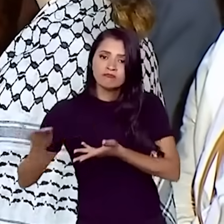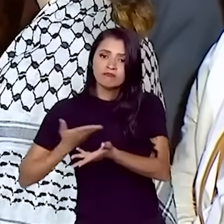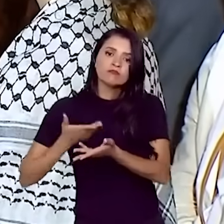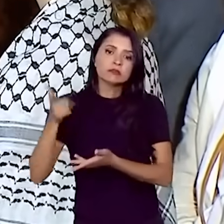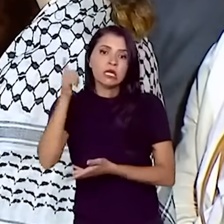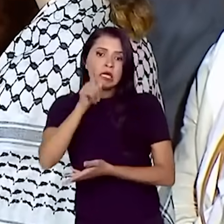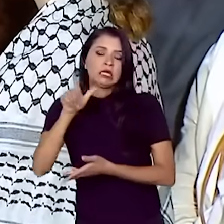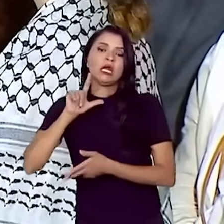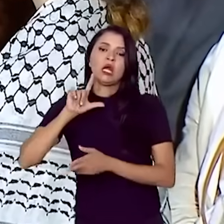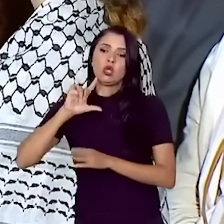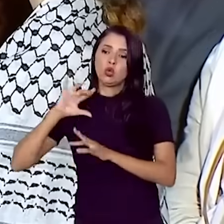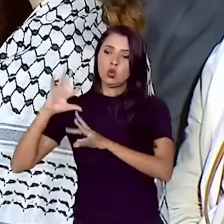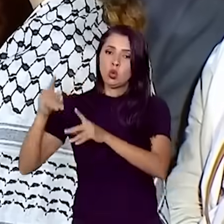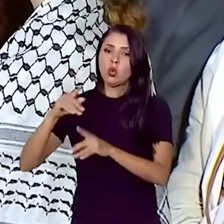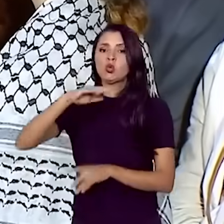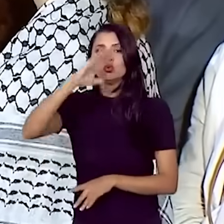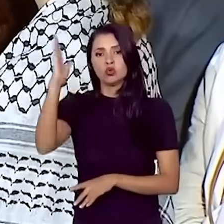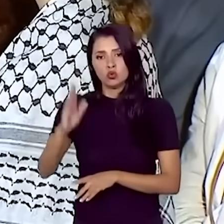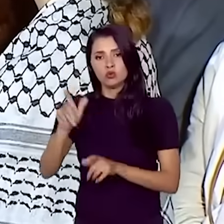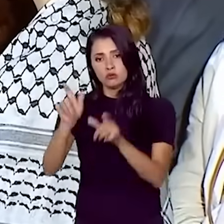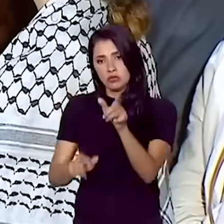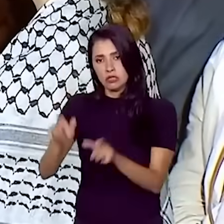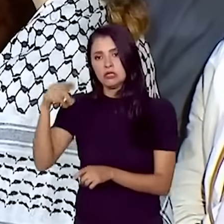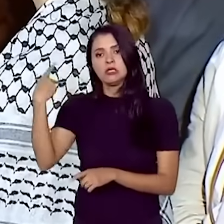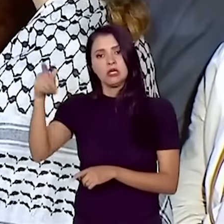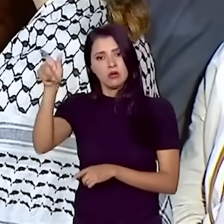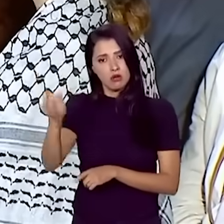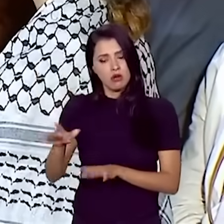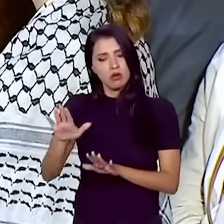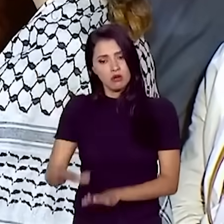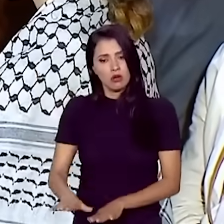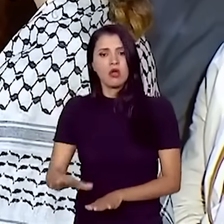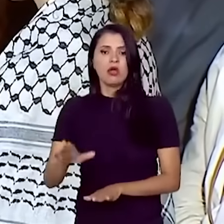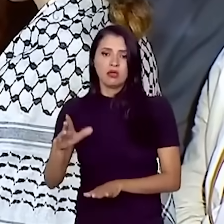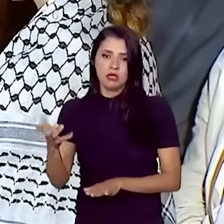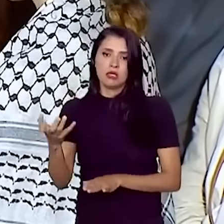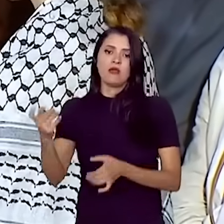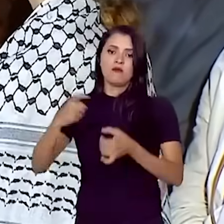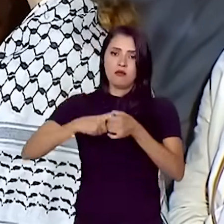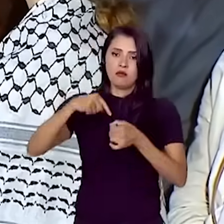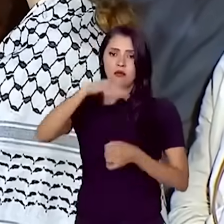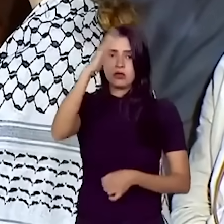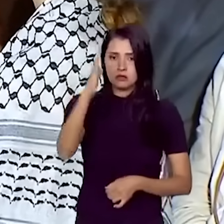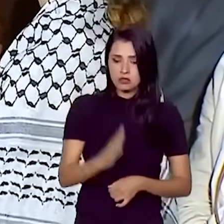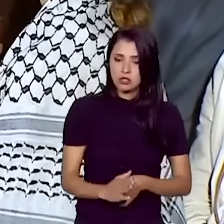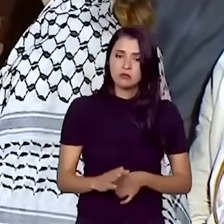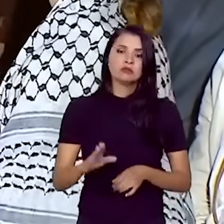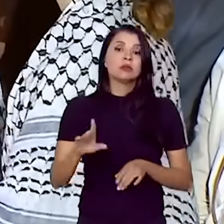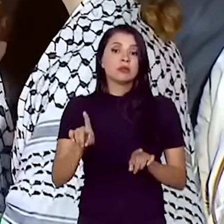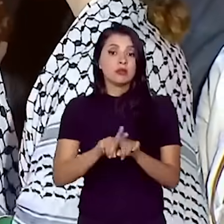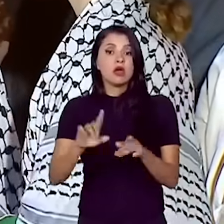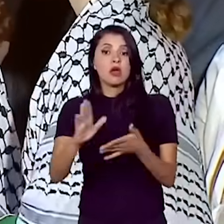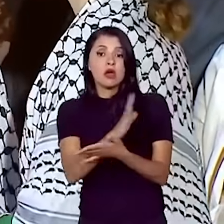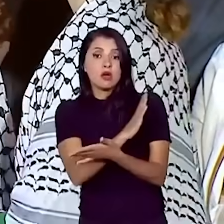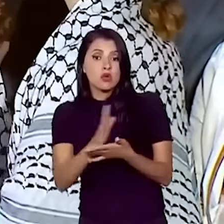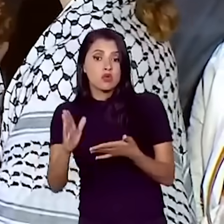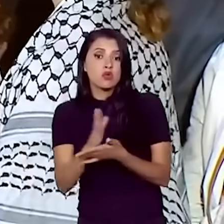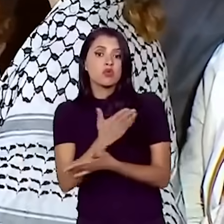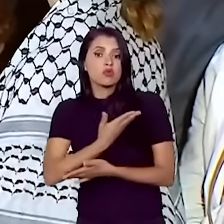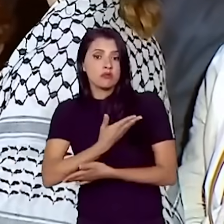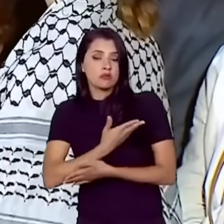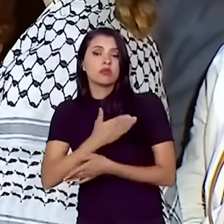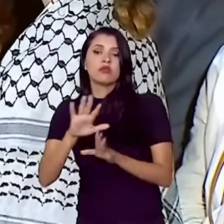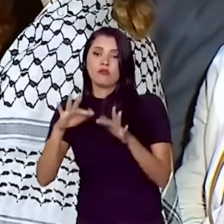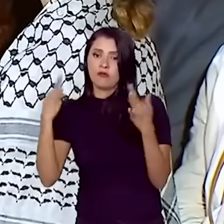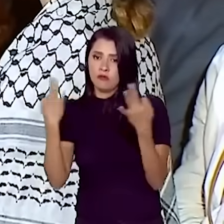trazer todos os brasileiros que lá estão, sabe, que querem vir para o Brasil. Inclusive, alguns companheiros que tinham